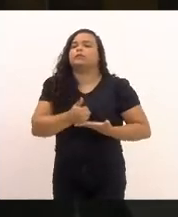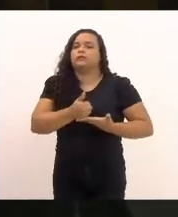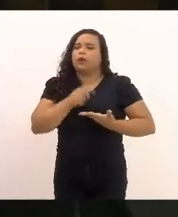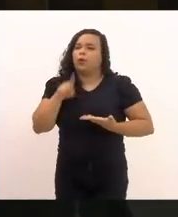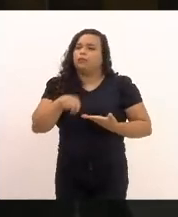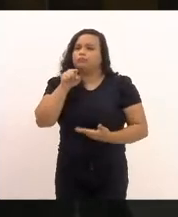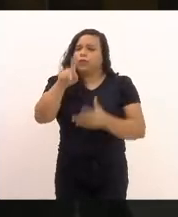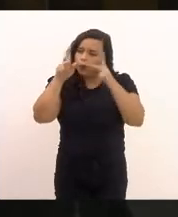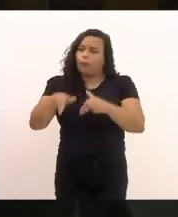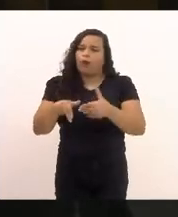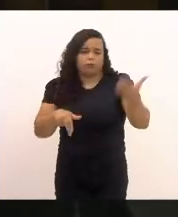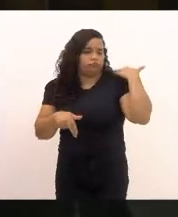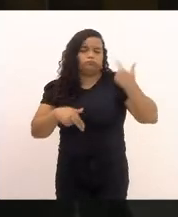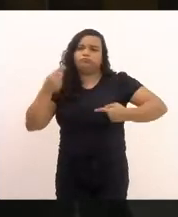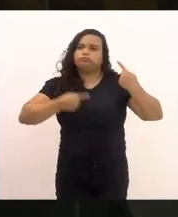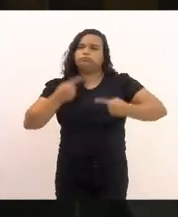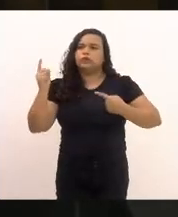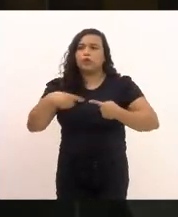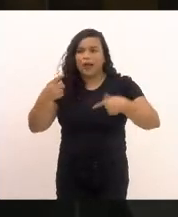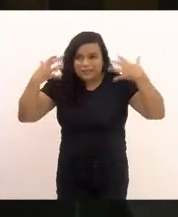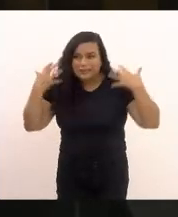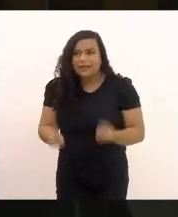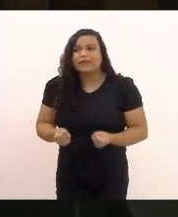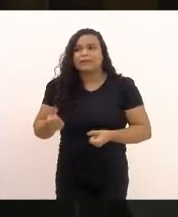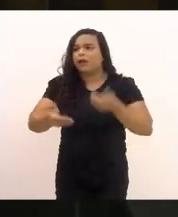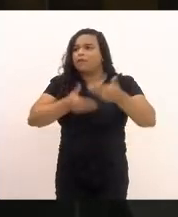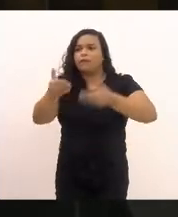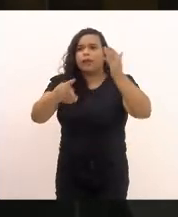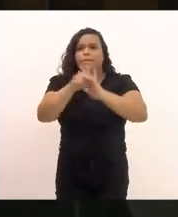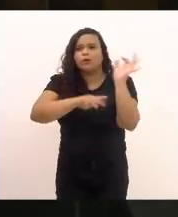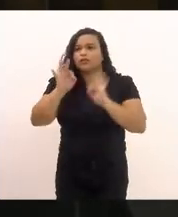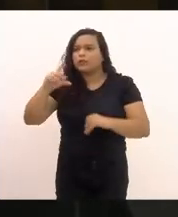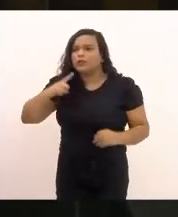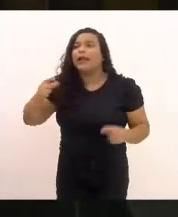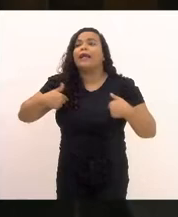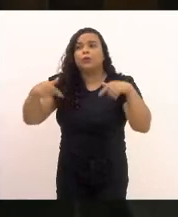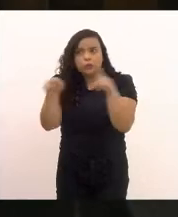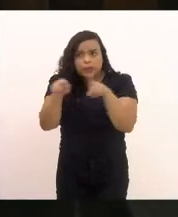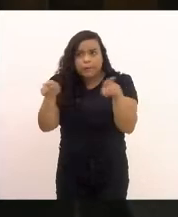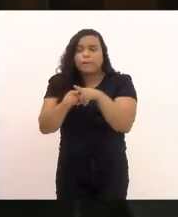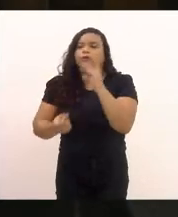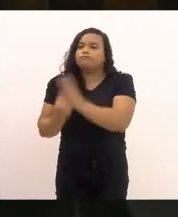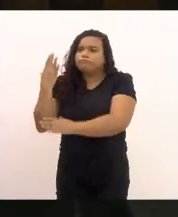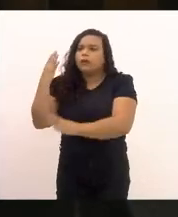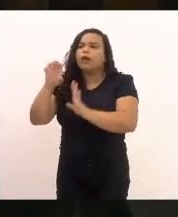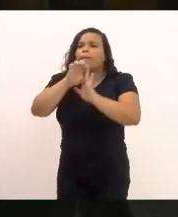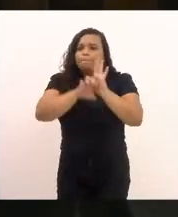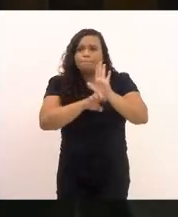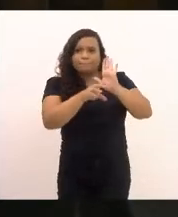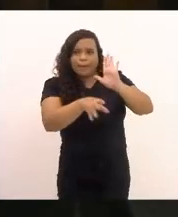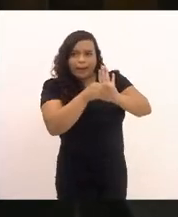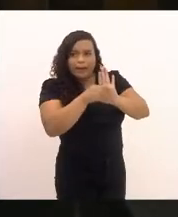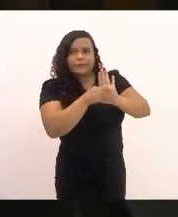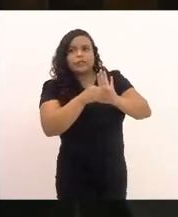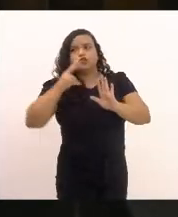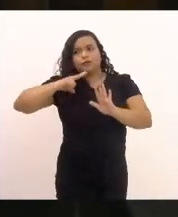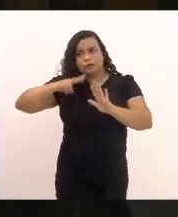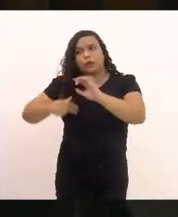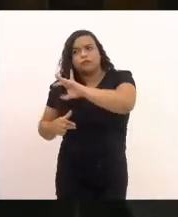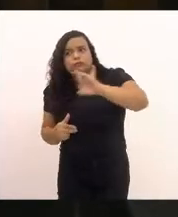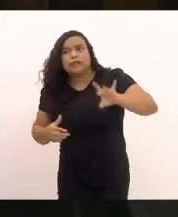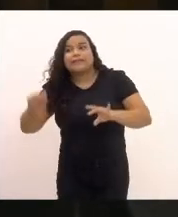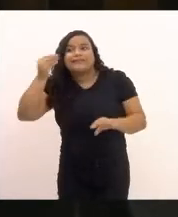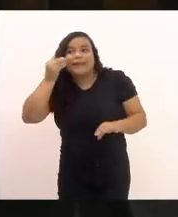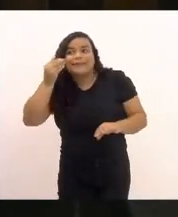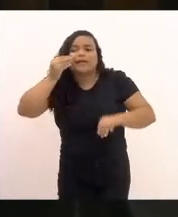foi na outra, amplamente favorável ao avanço desse projeto. Eu também fiz emendas individuais para tentar aperfeiçoar o